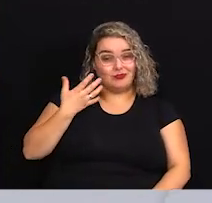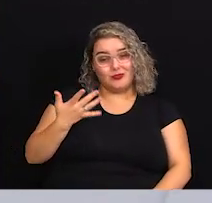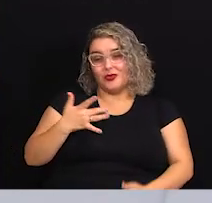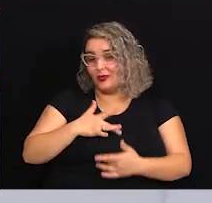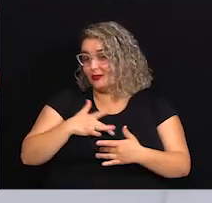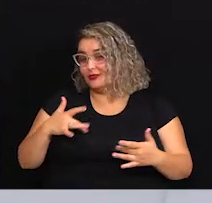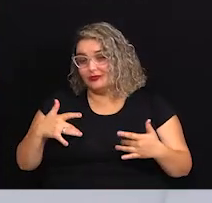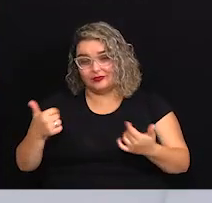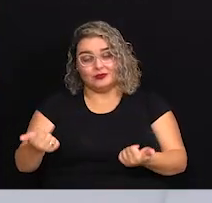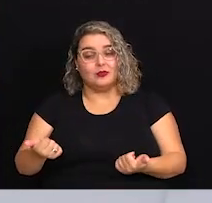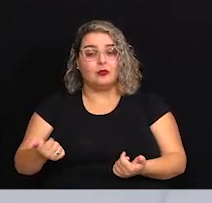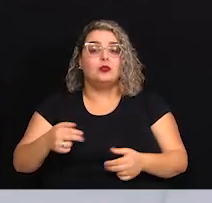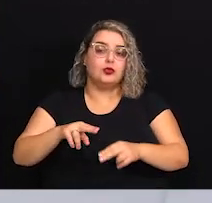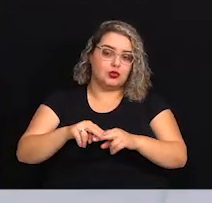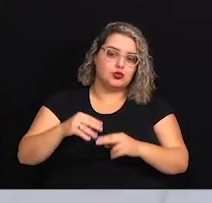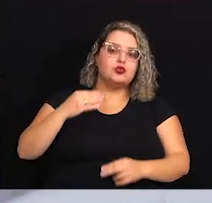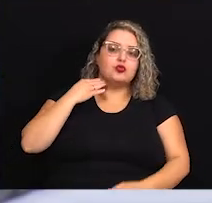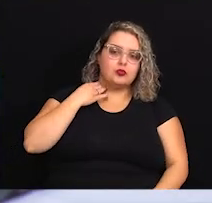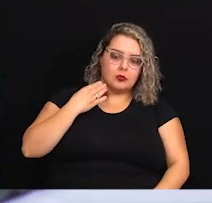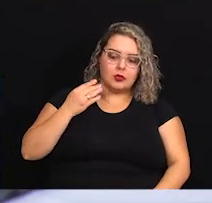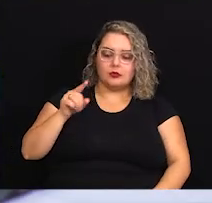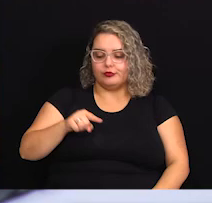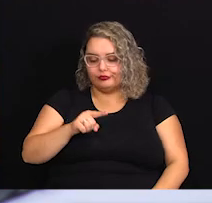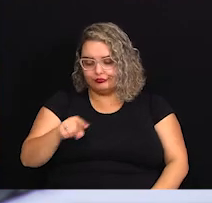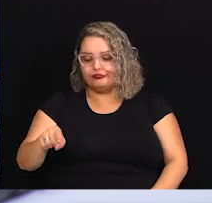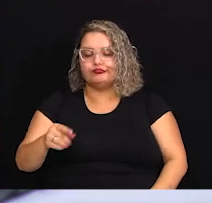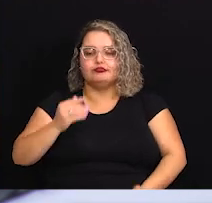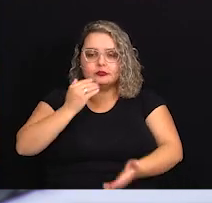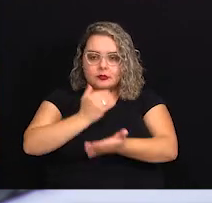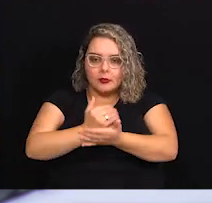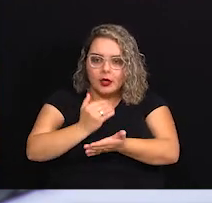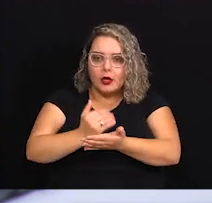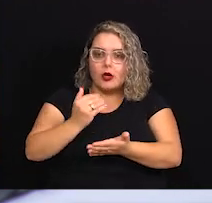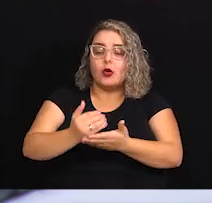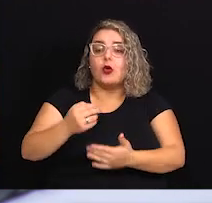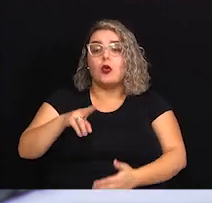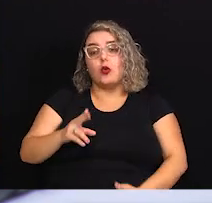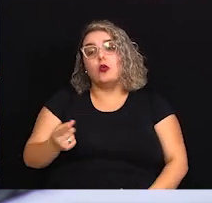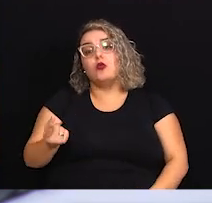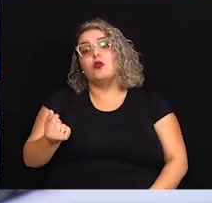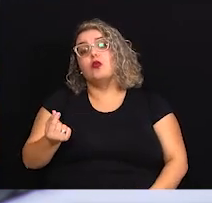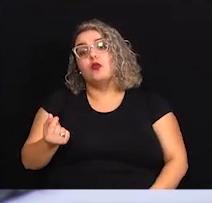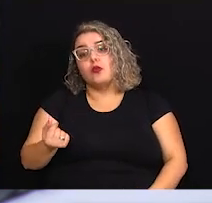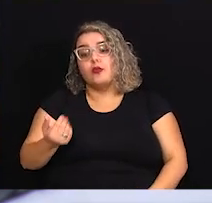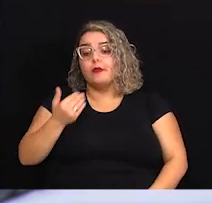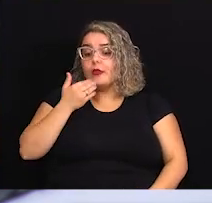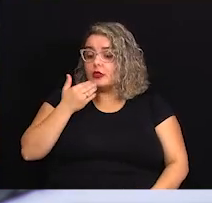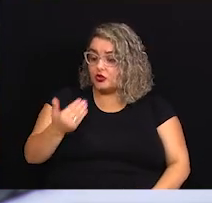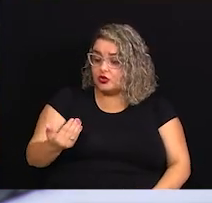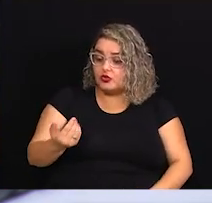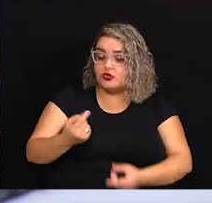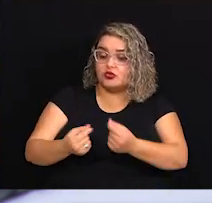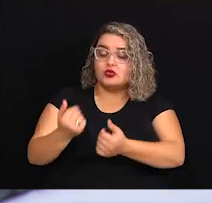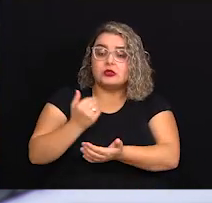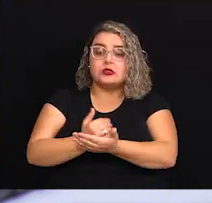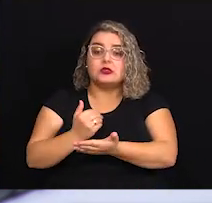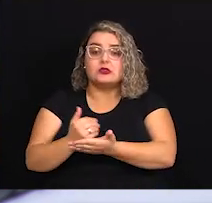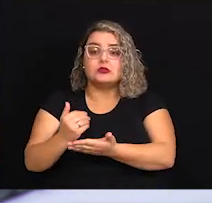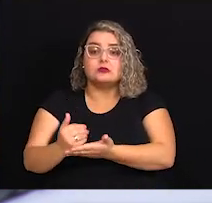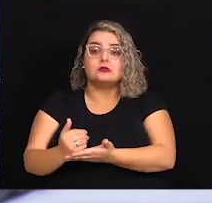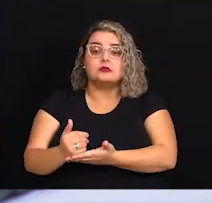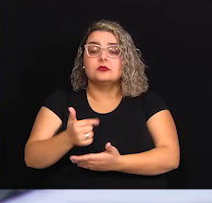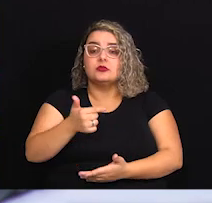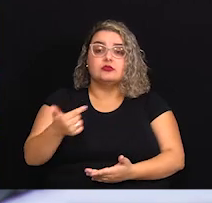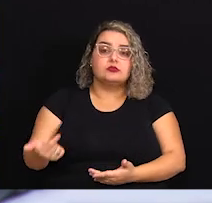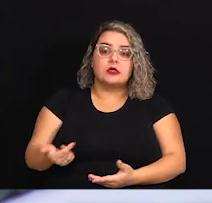bom, saudável, por isso o banco nega, né, o empréstimo. Ou talvez o valor que a pessoa pediu de empréstimo